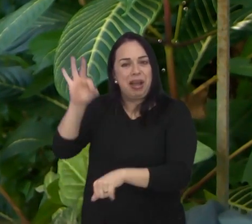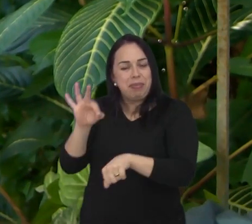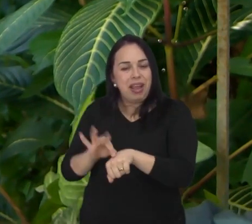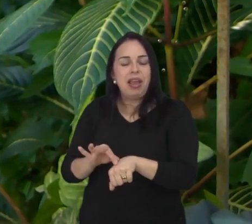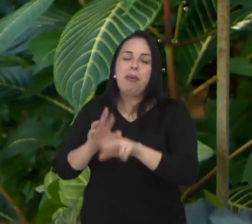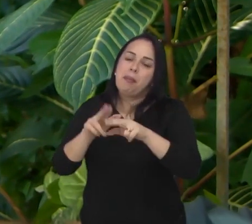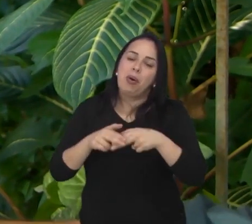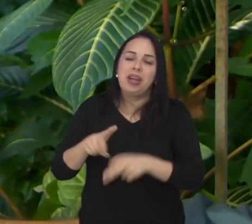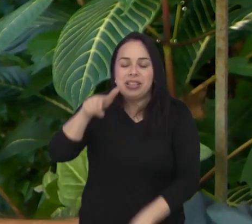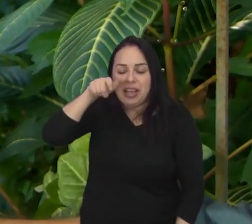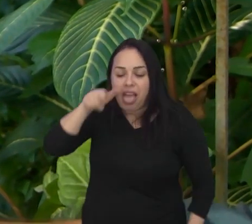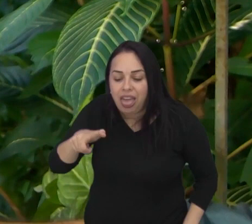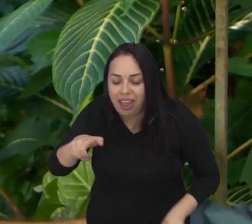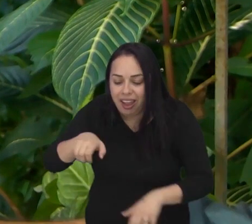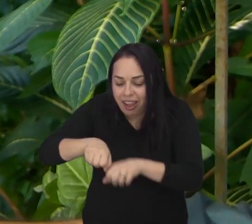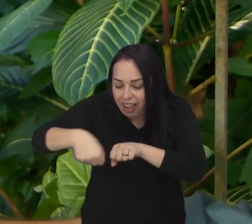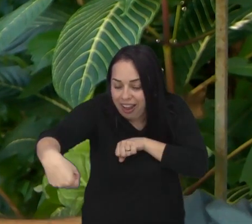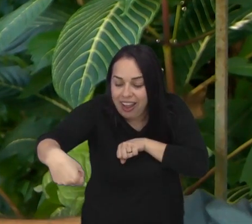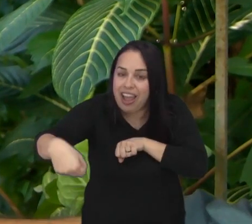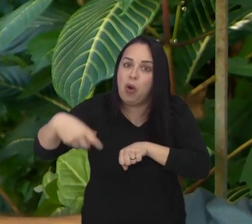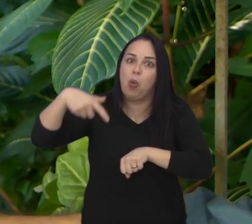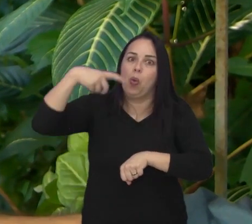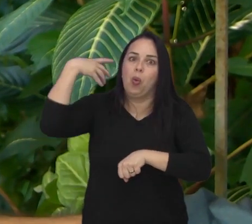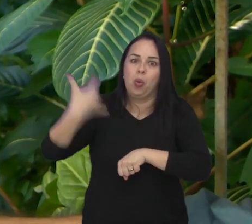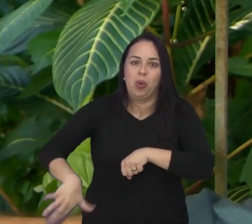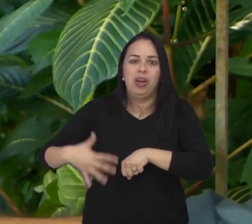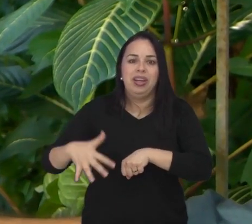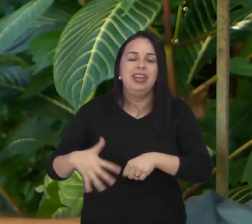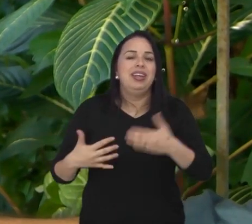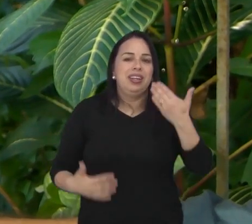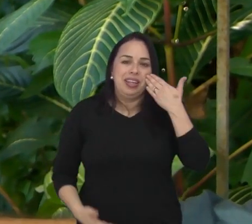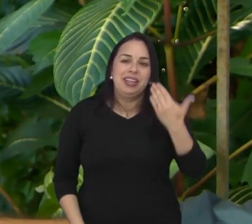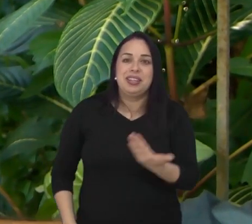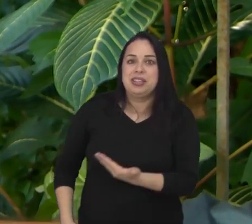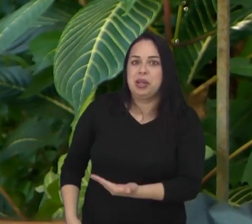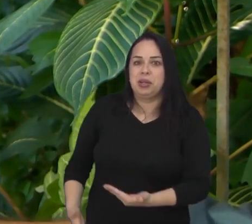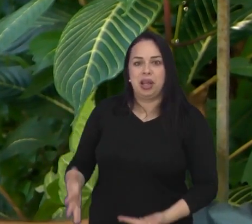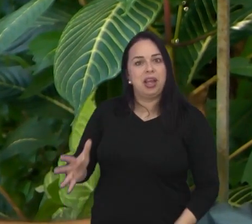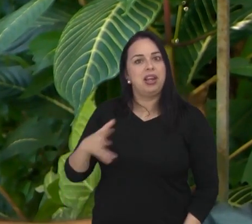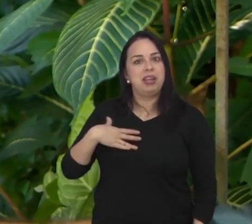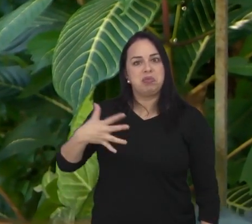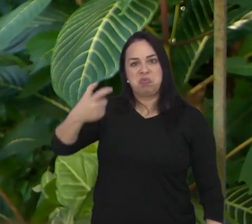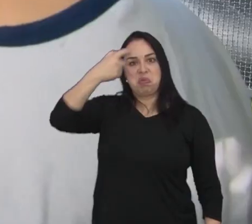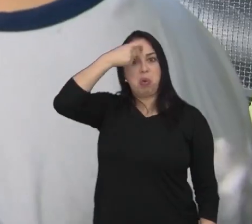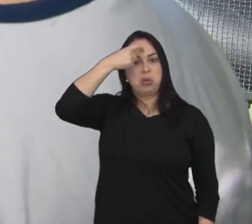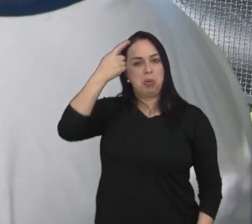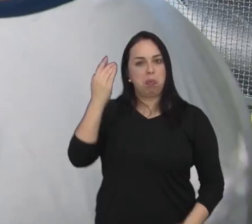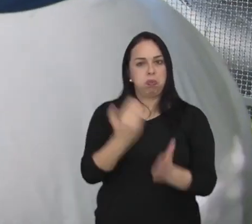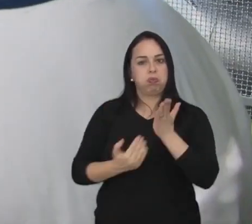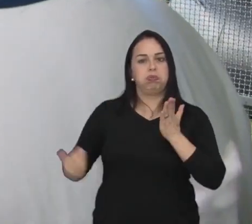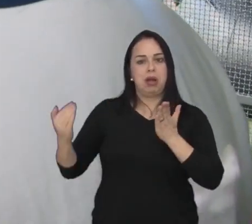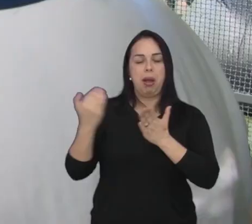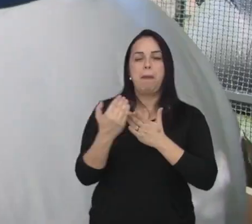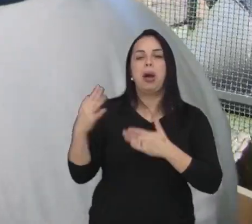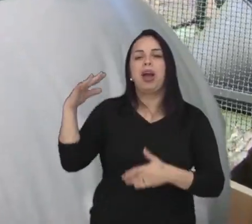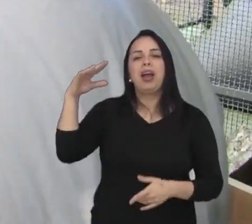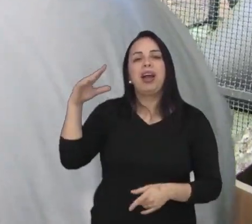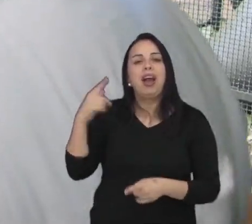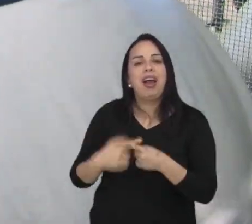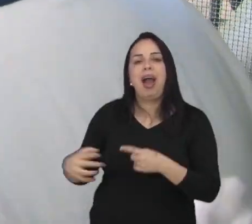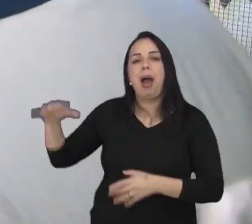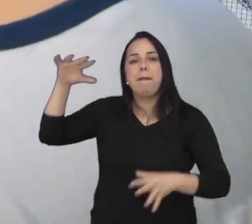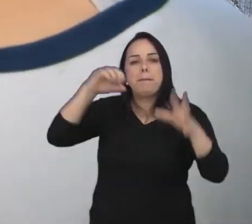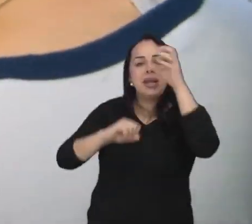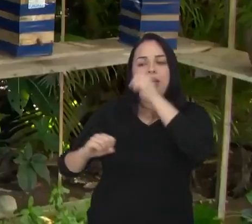casa, só que a casa delas. Então é muito interessante olhar para dentro de uma colmeia. E toda a admiração deixou o